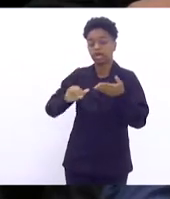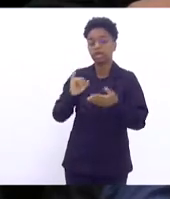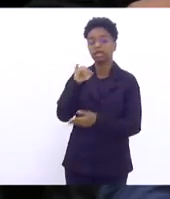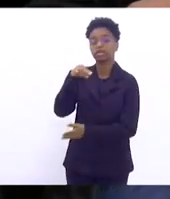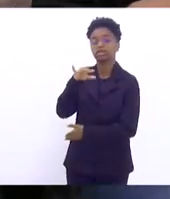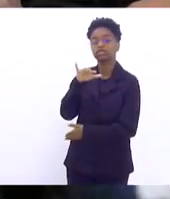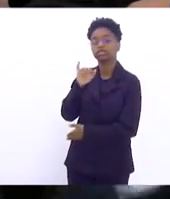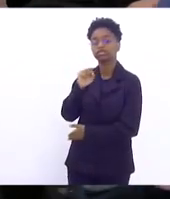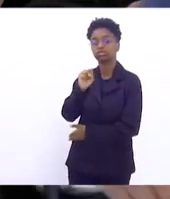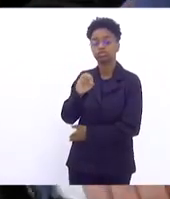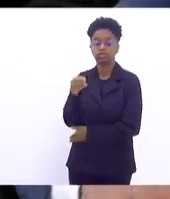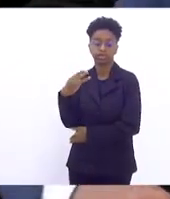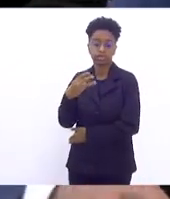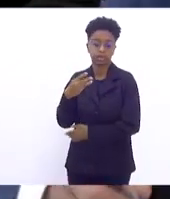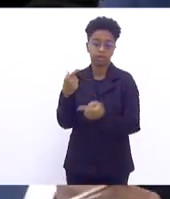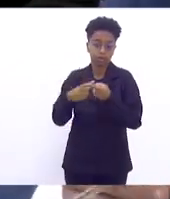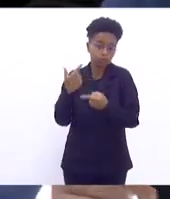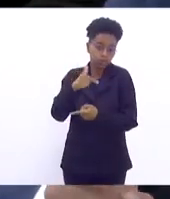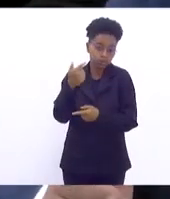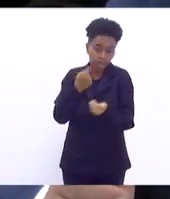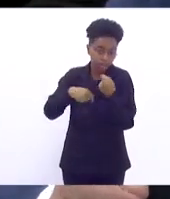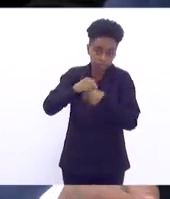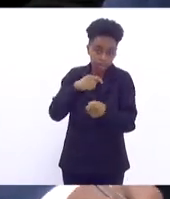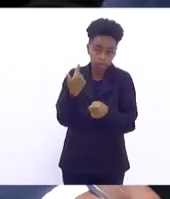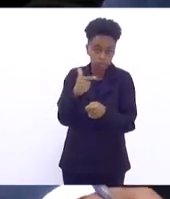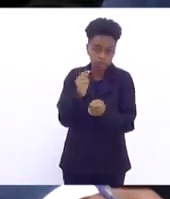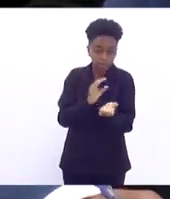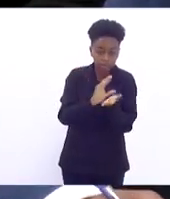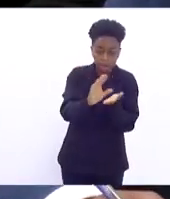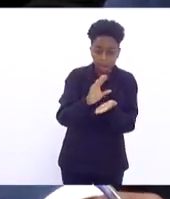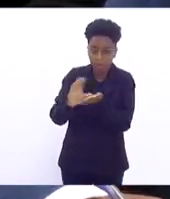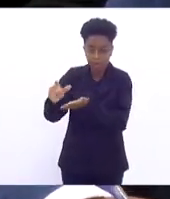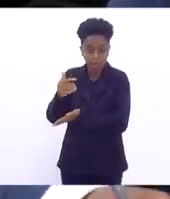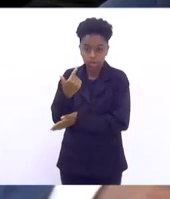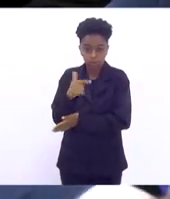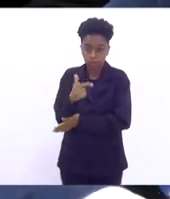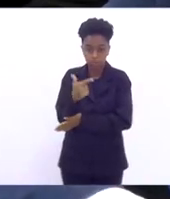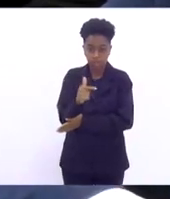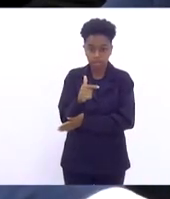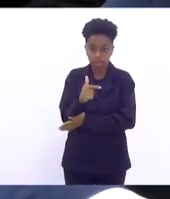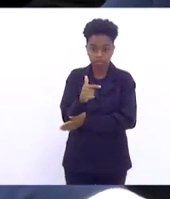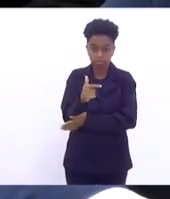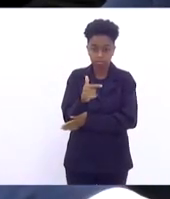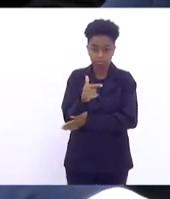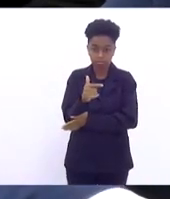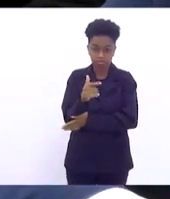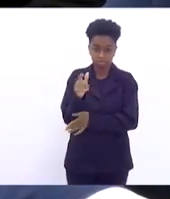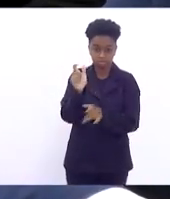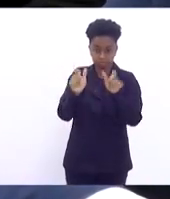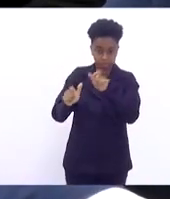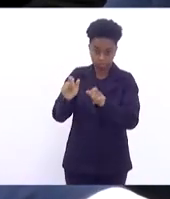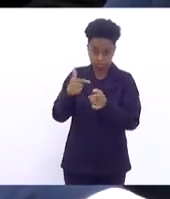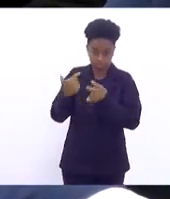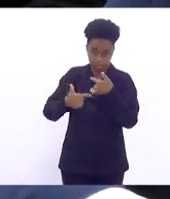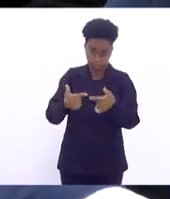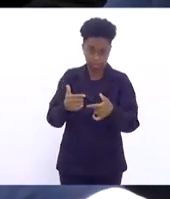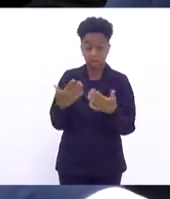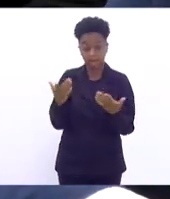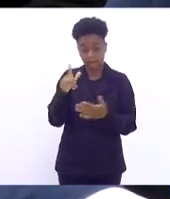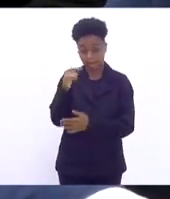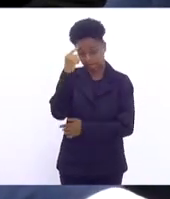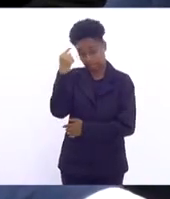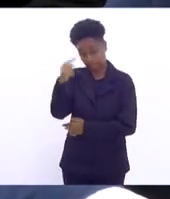porque não tem administração já que não tem recursos humanos e não tem recursos até mesmo financeiro orçamentário Então esse é uma ideia